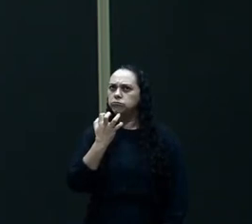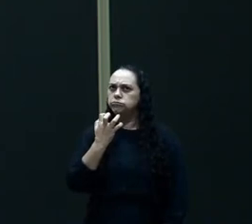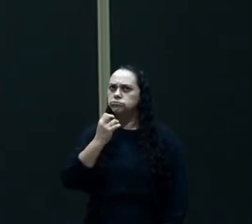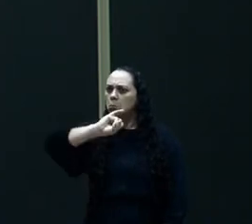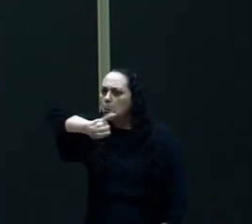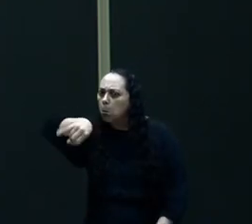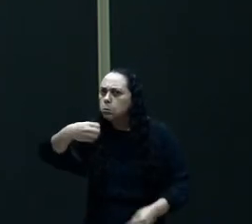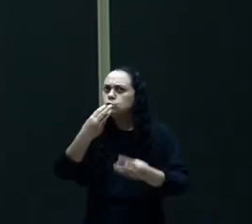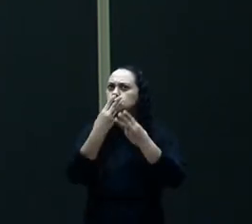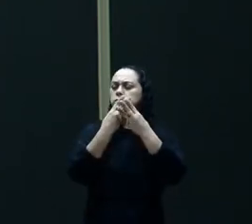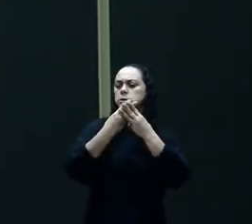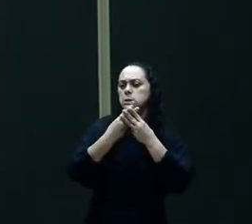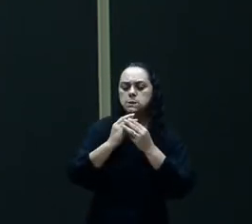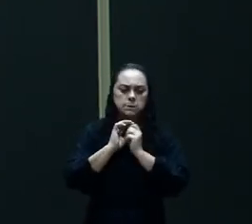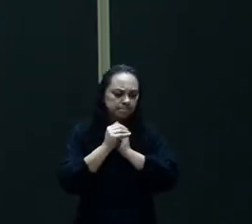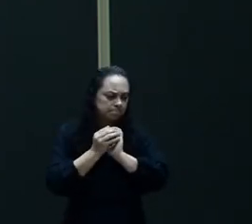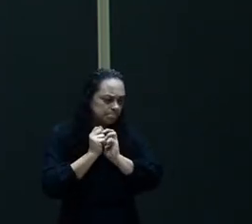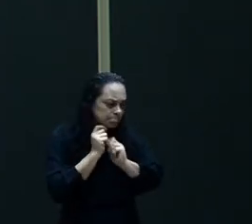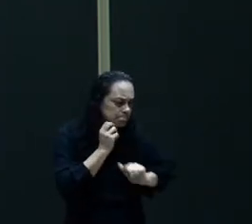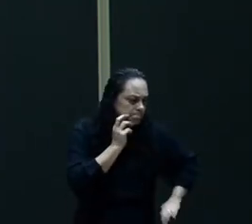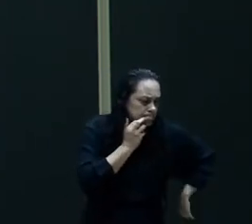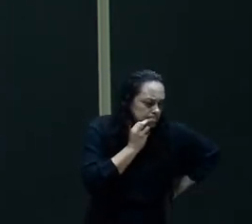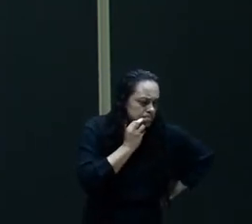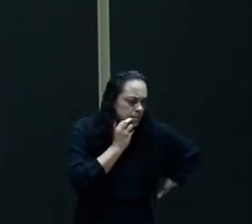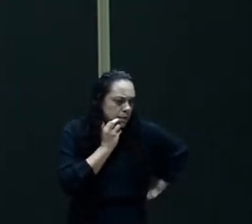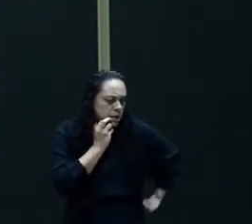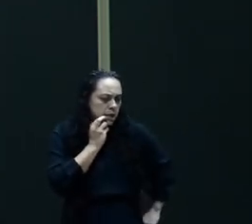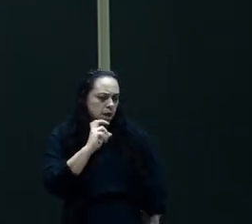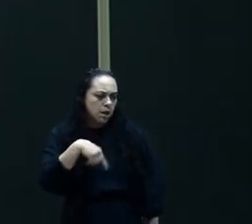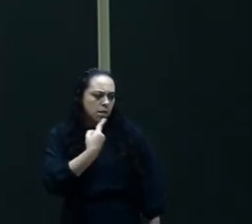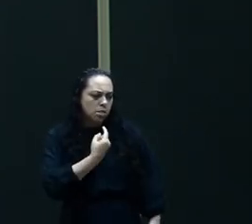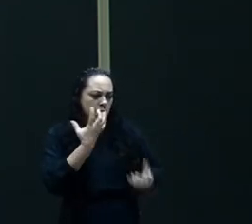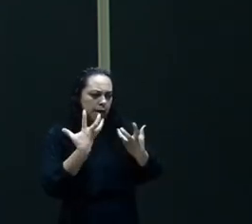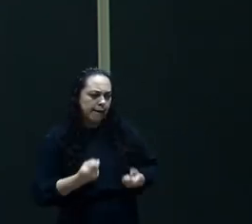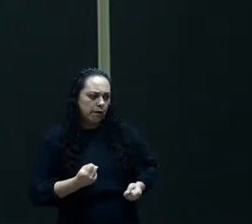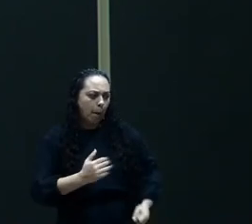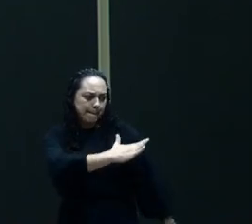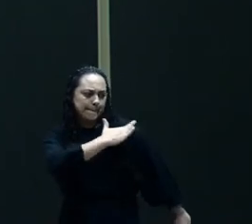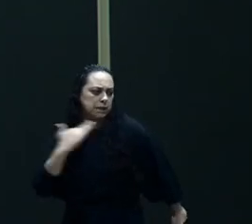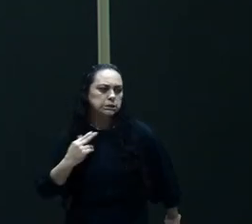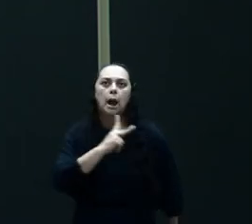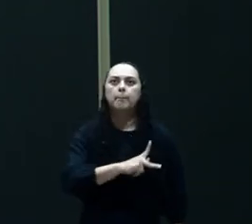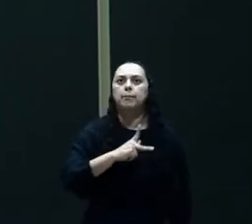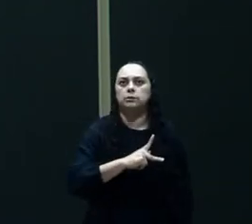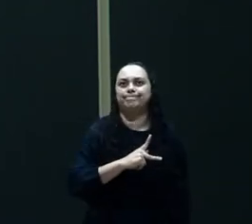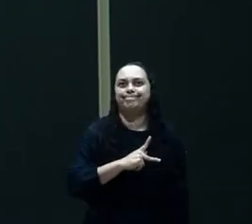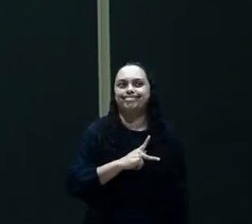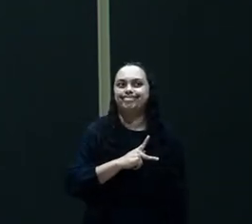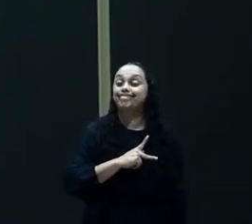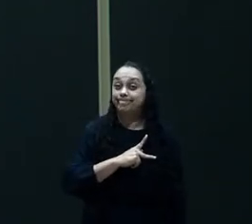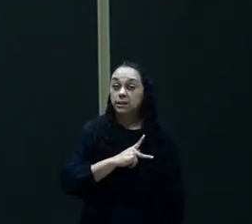toda forma matar Paulo acabar com Paulo tamanha é